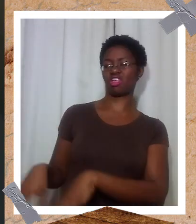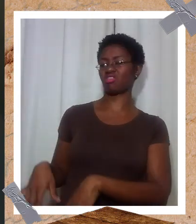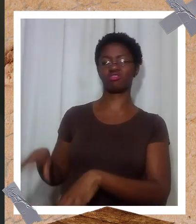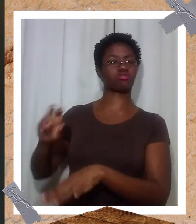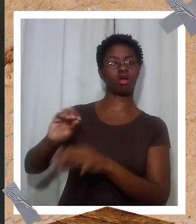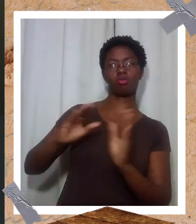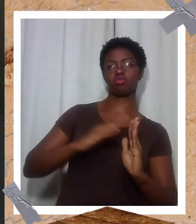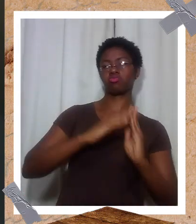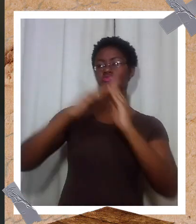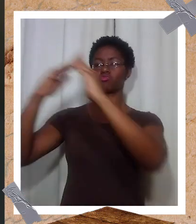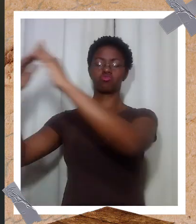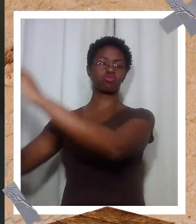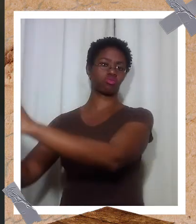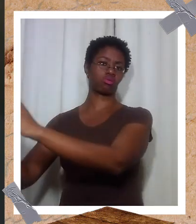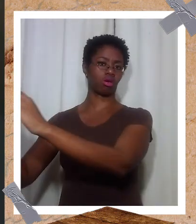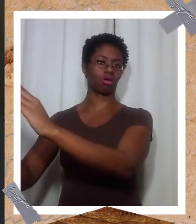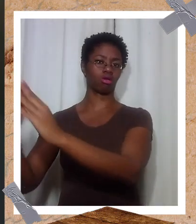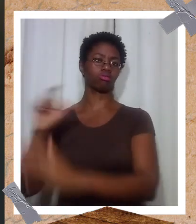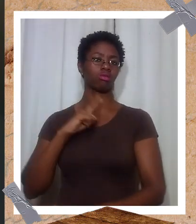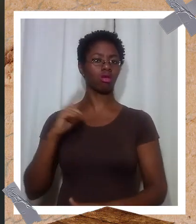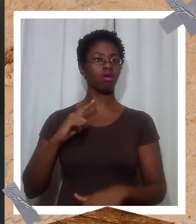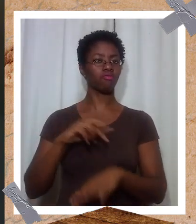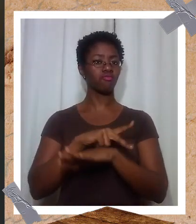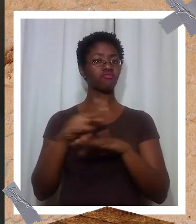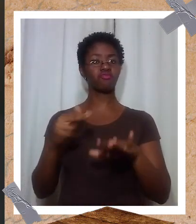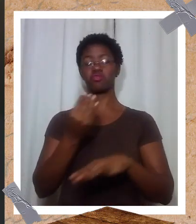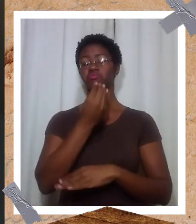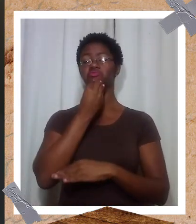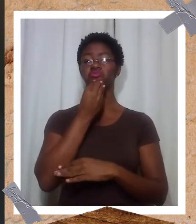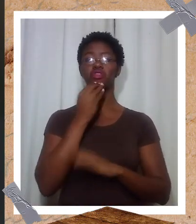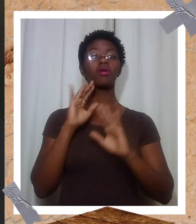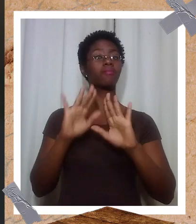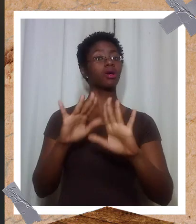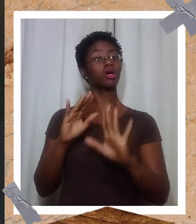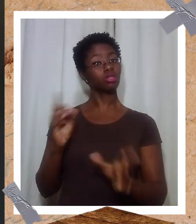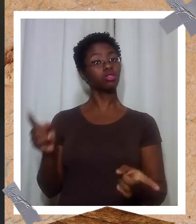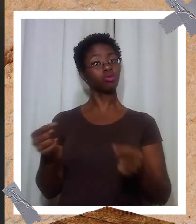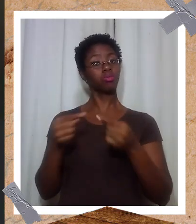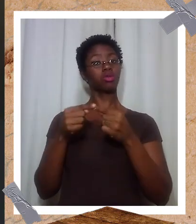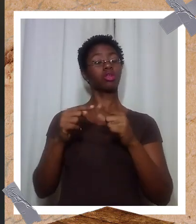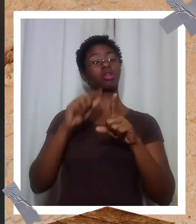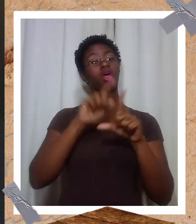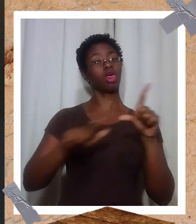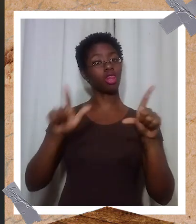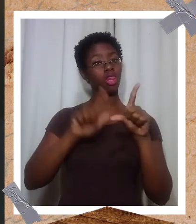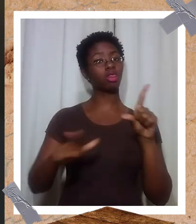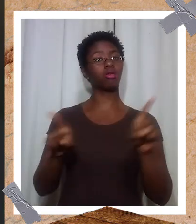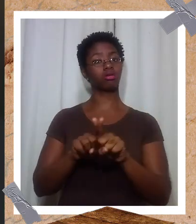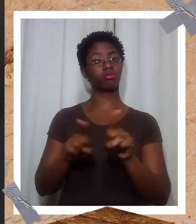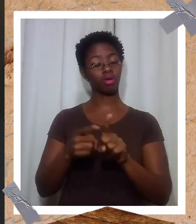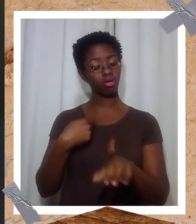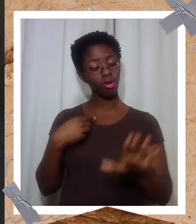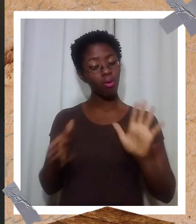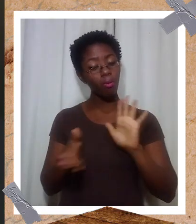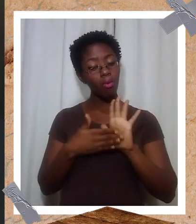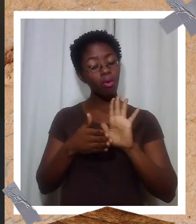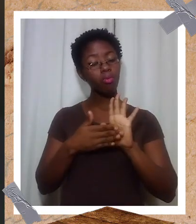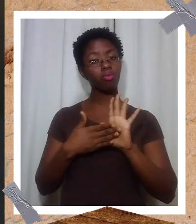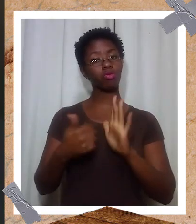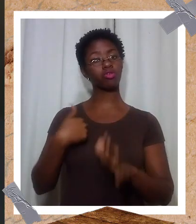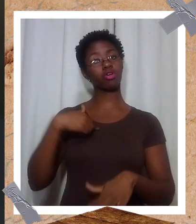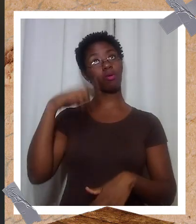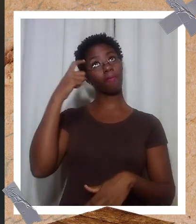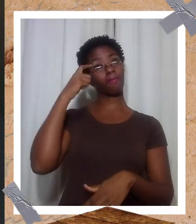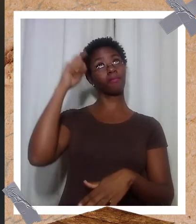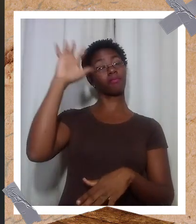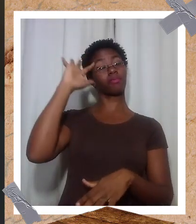lugar, né? E a partir também da literatura que eu proponho, da literatura que eu